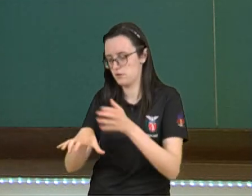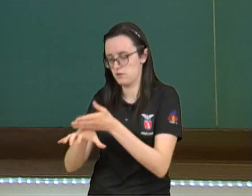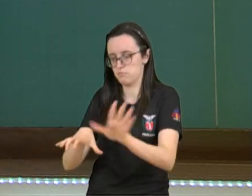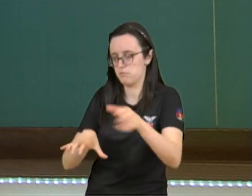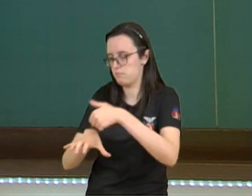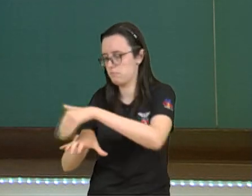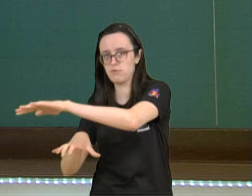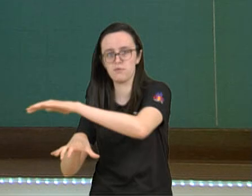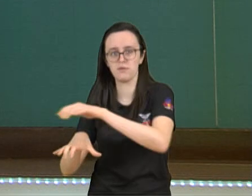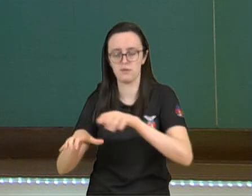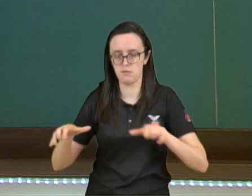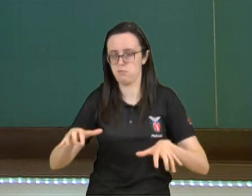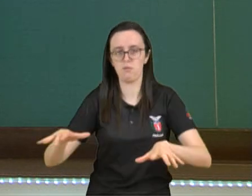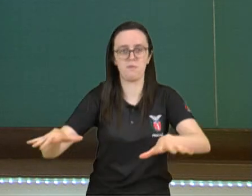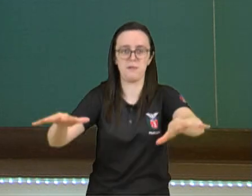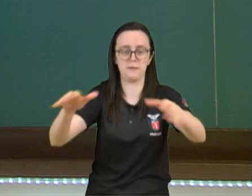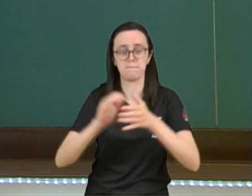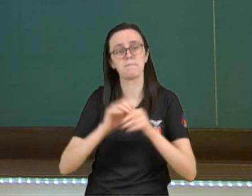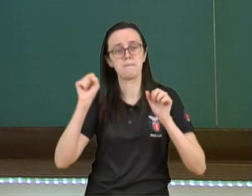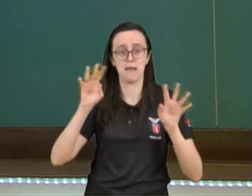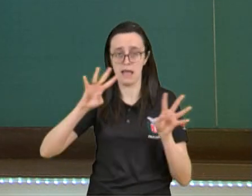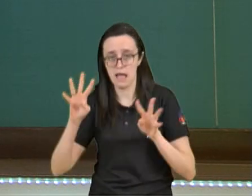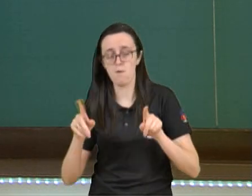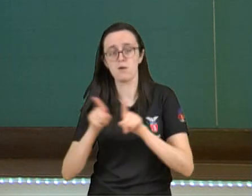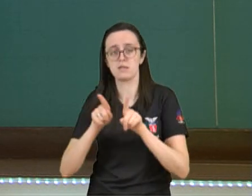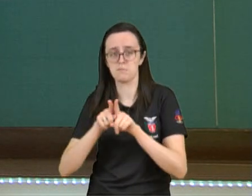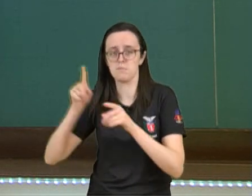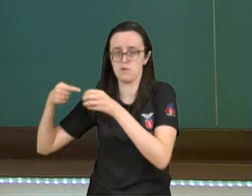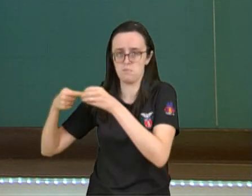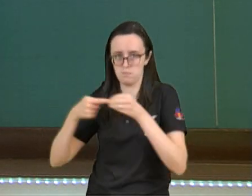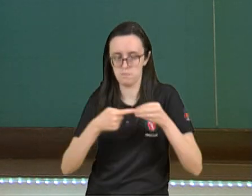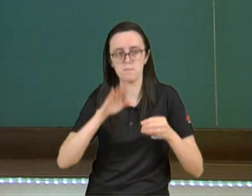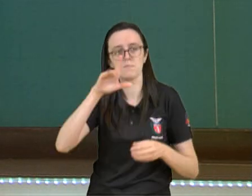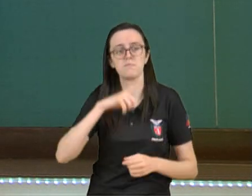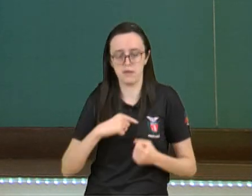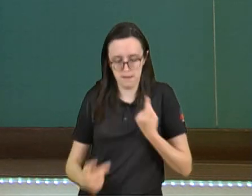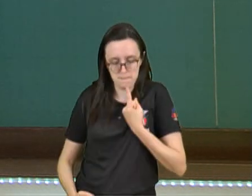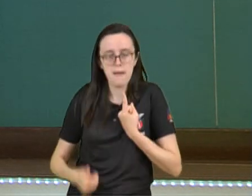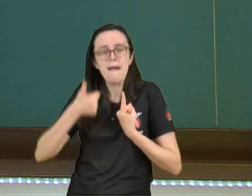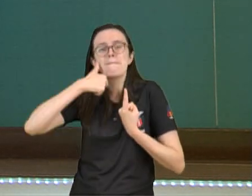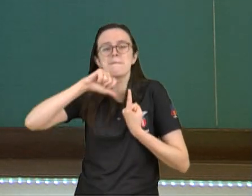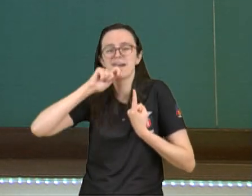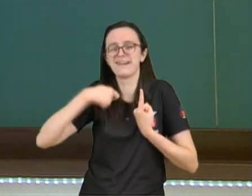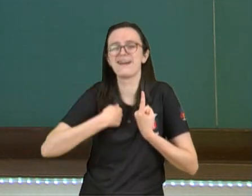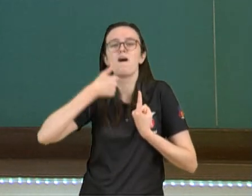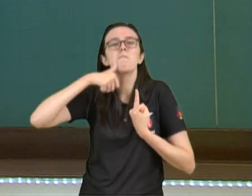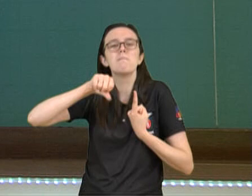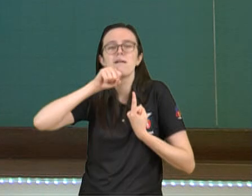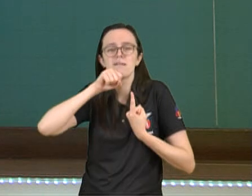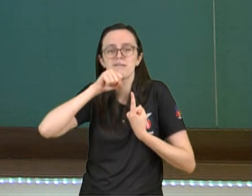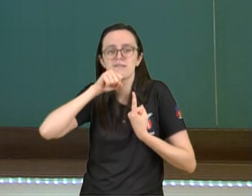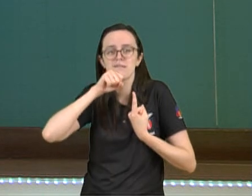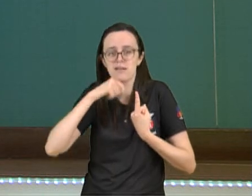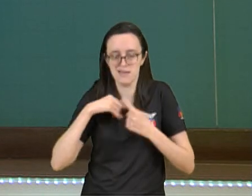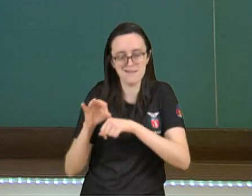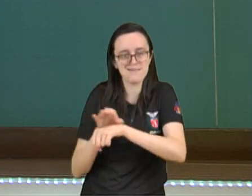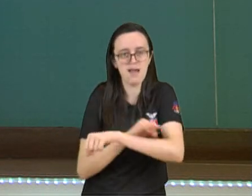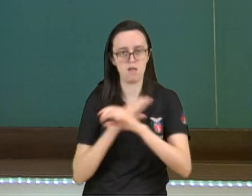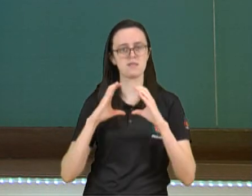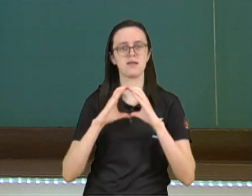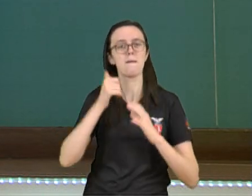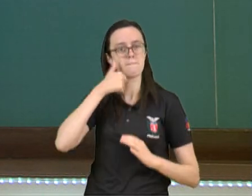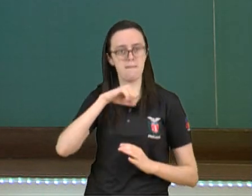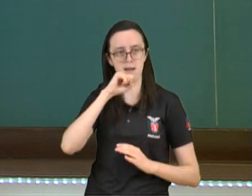em algas quanto protozoários. A gente tem a célula-mãe, o primeiro organismo, por alguma razão, as condições ambientais.